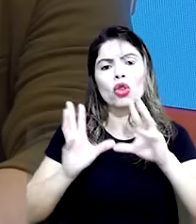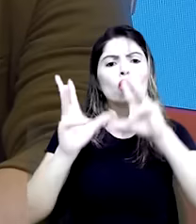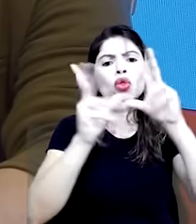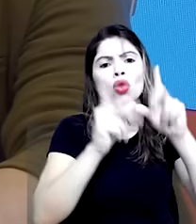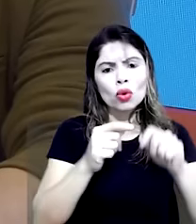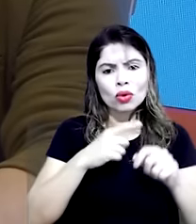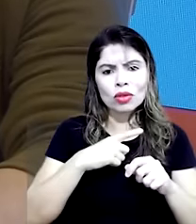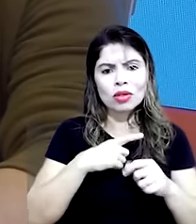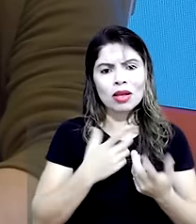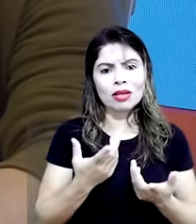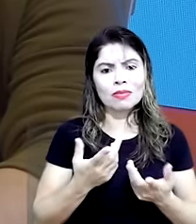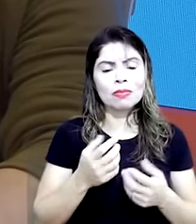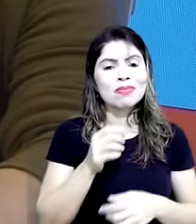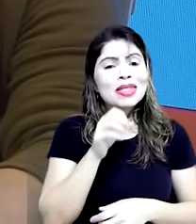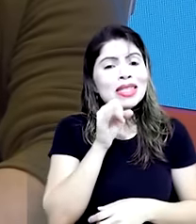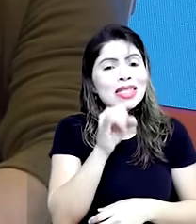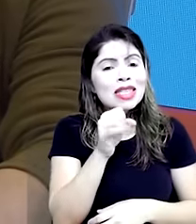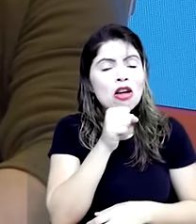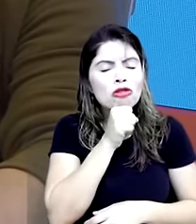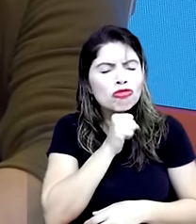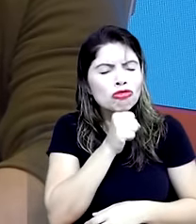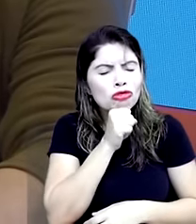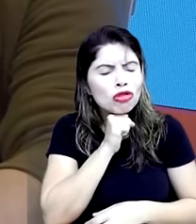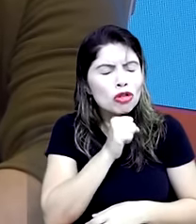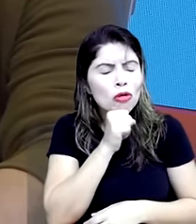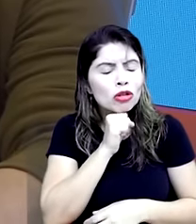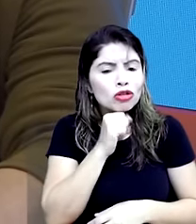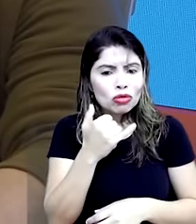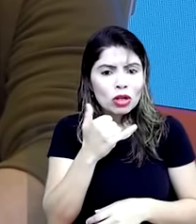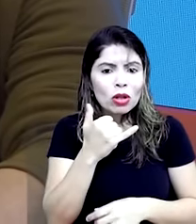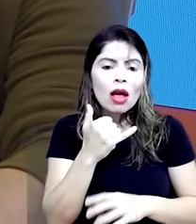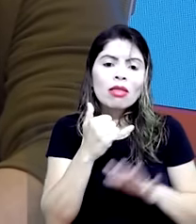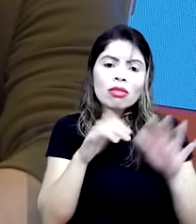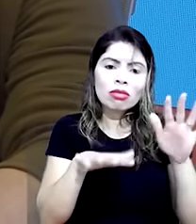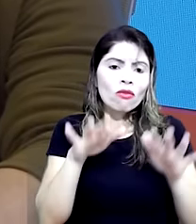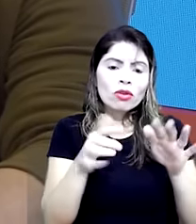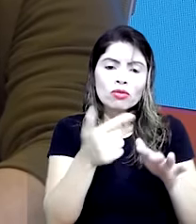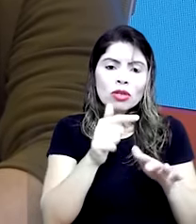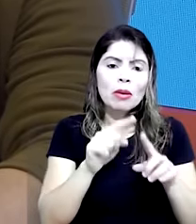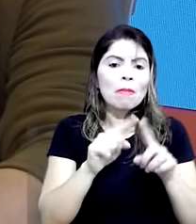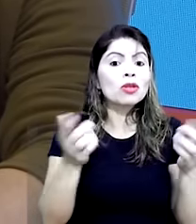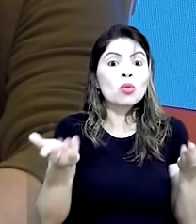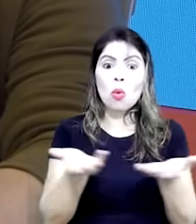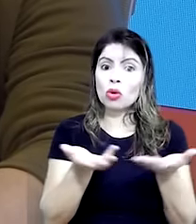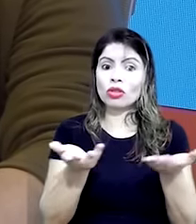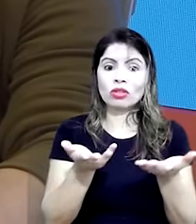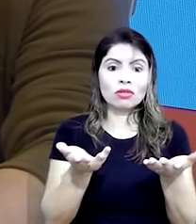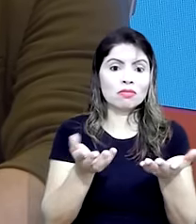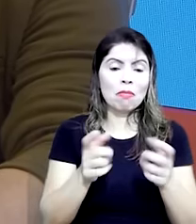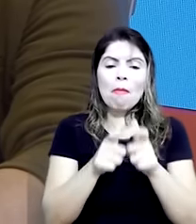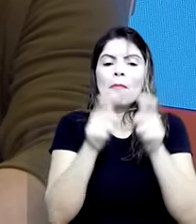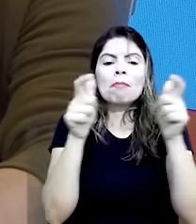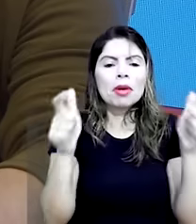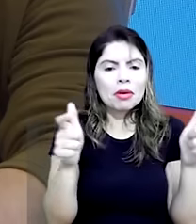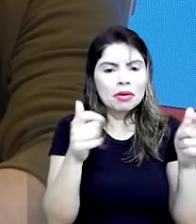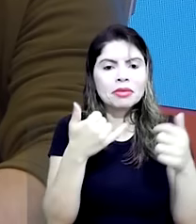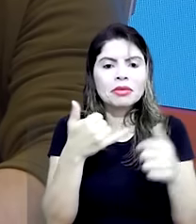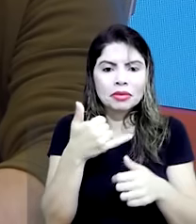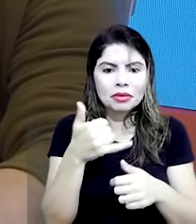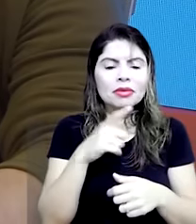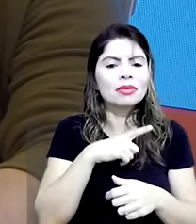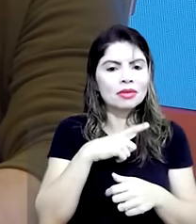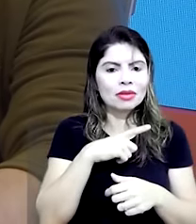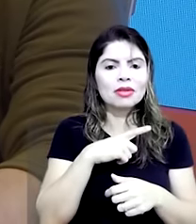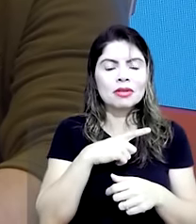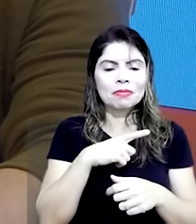celular muito antigo mas a maioria dos celulares já tem isso daí né que a gente fala tem máquinas na na na mão na